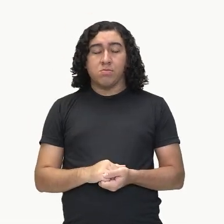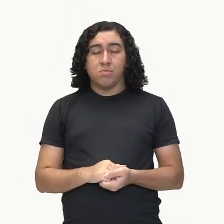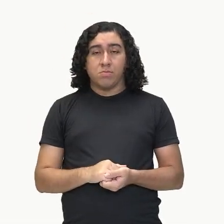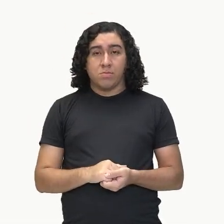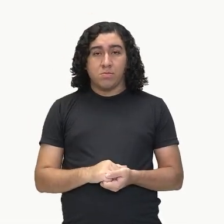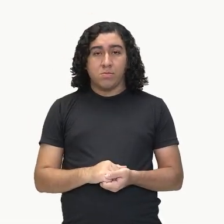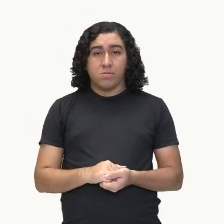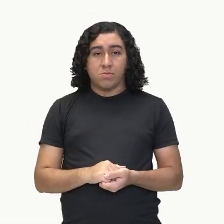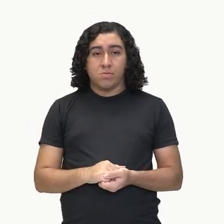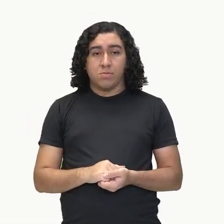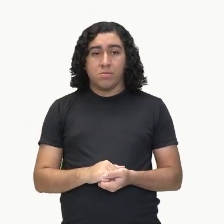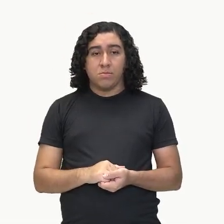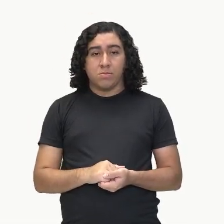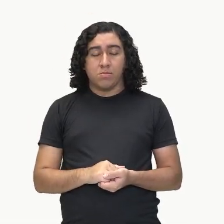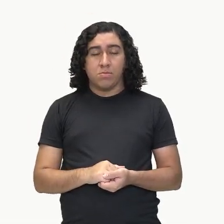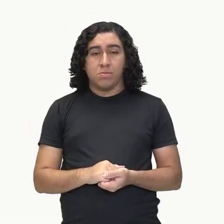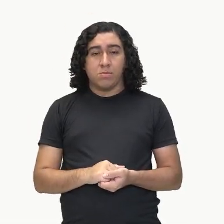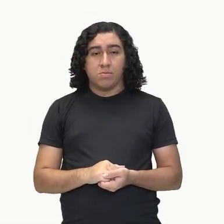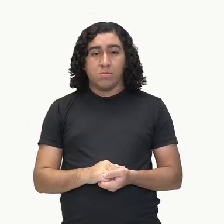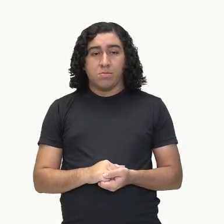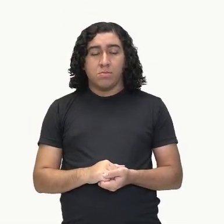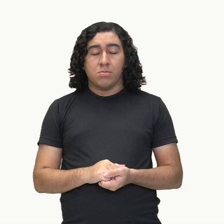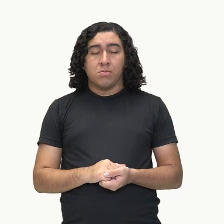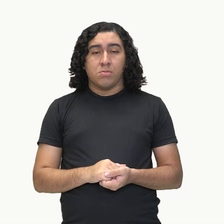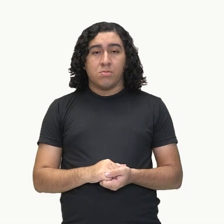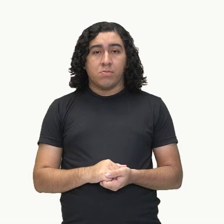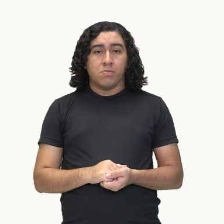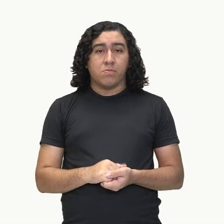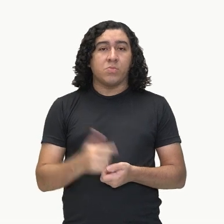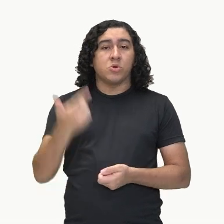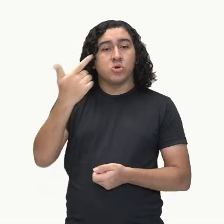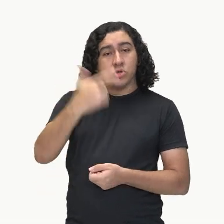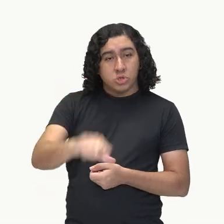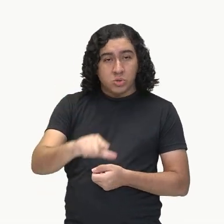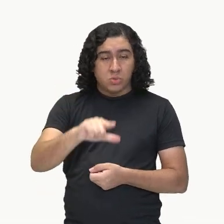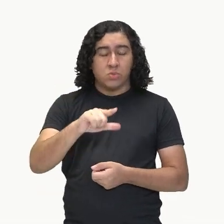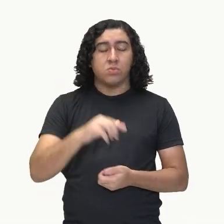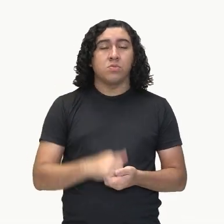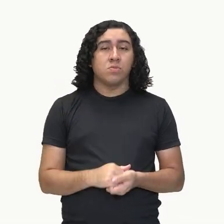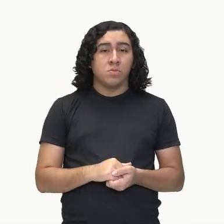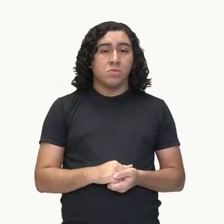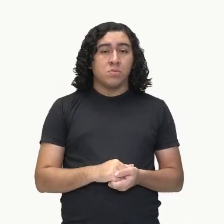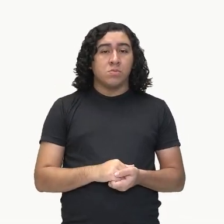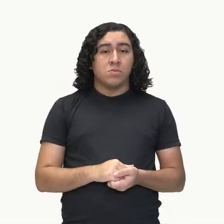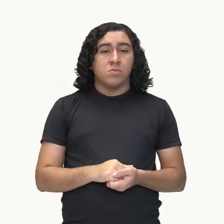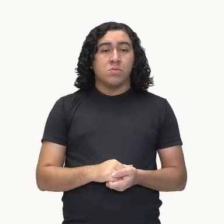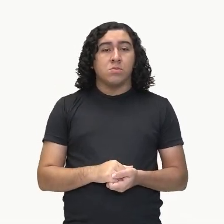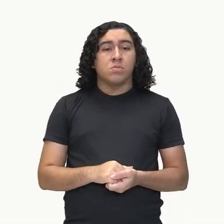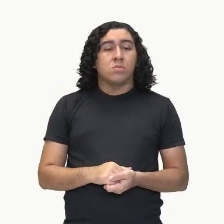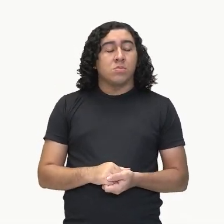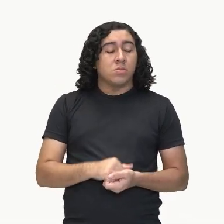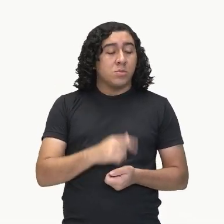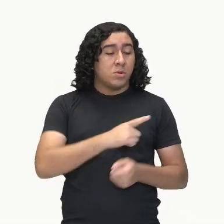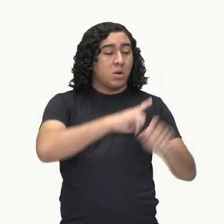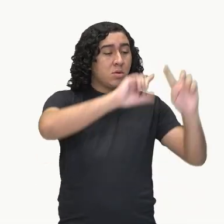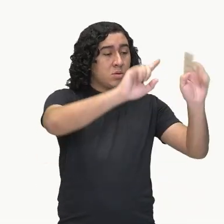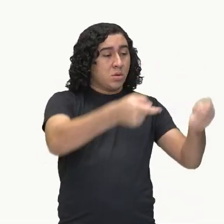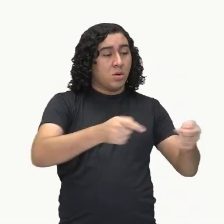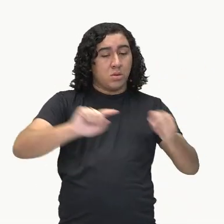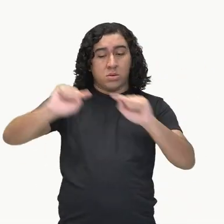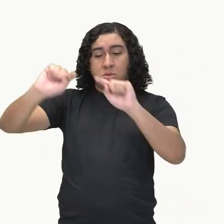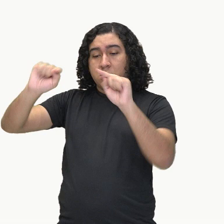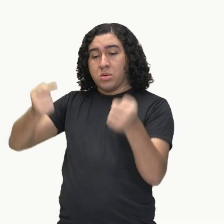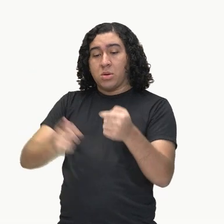dúvidas. Então, temos aqui novamente a adição entre dois polinômios e você já